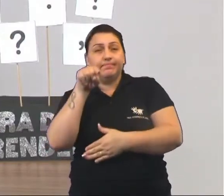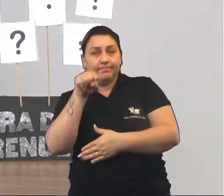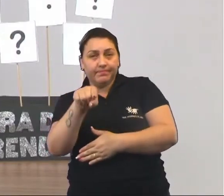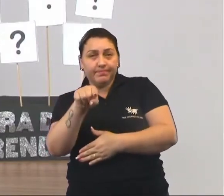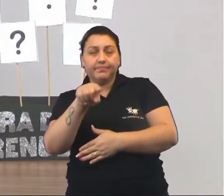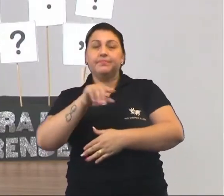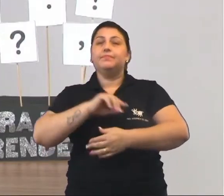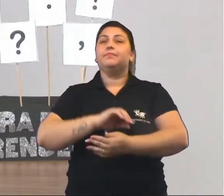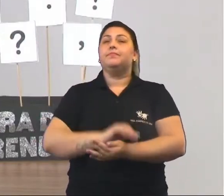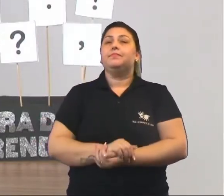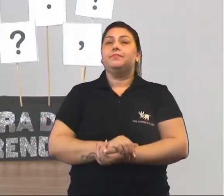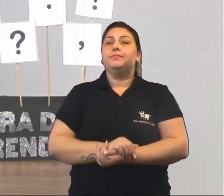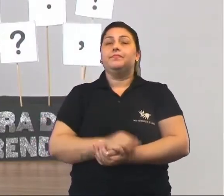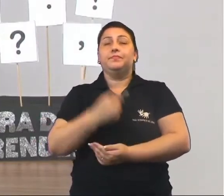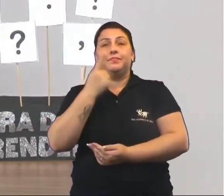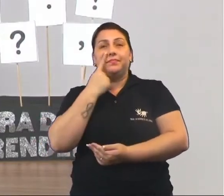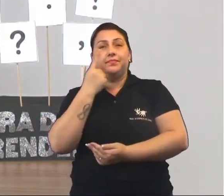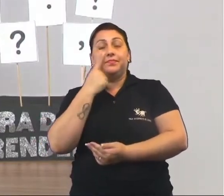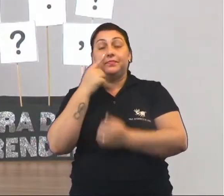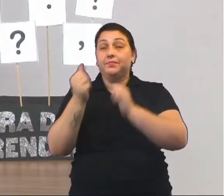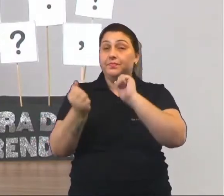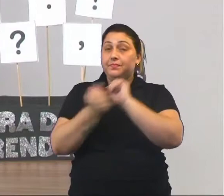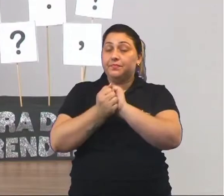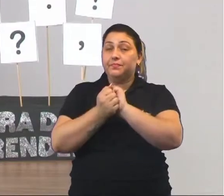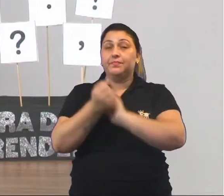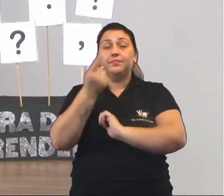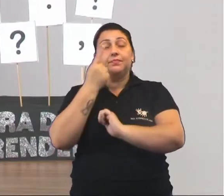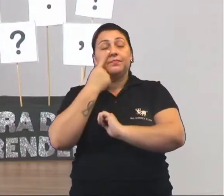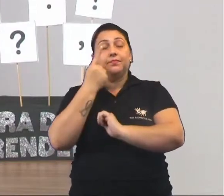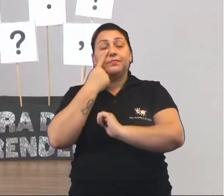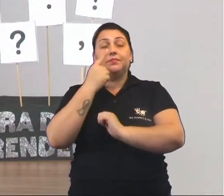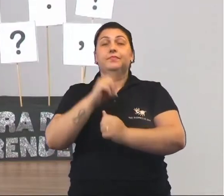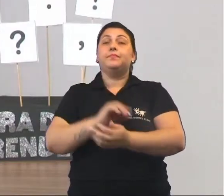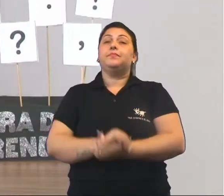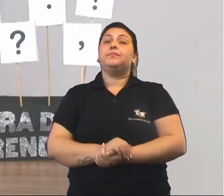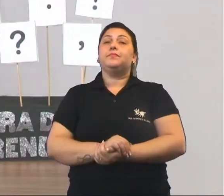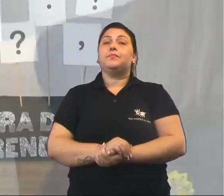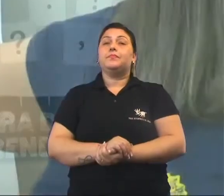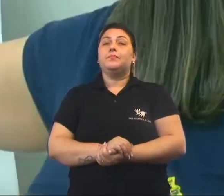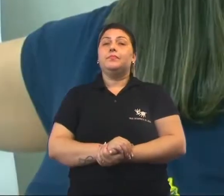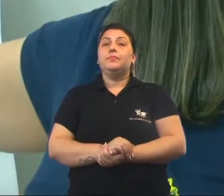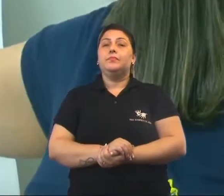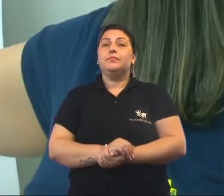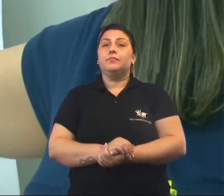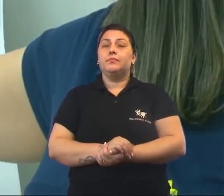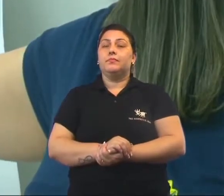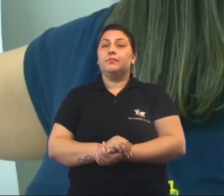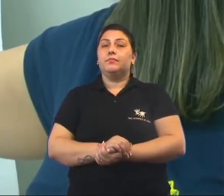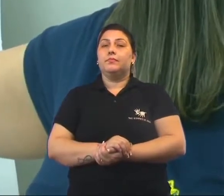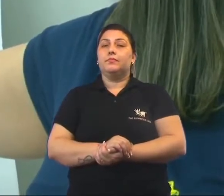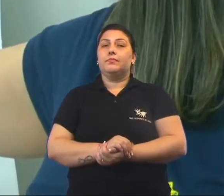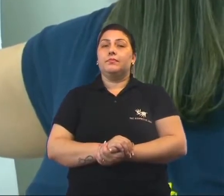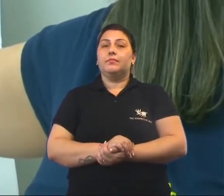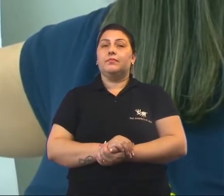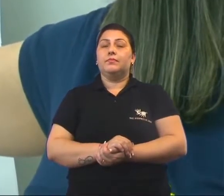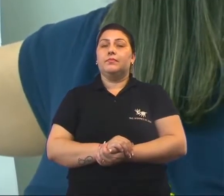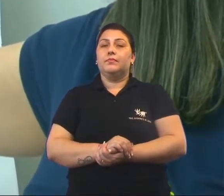de exclamação. Vamos lá então juntos. Observem aqui nesta fala, olha